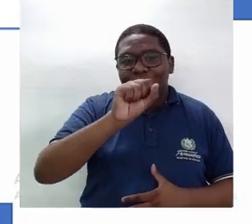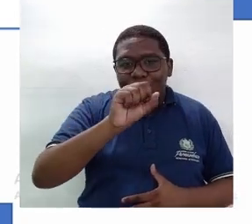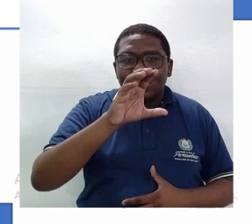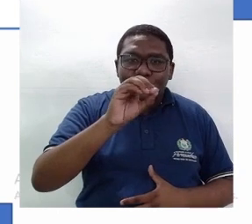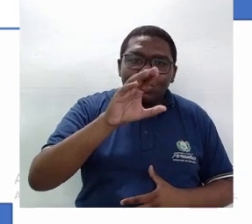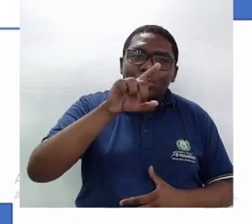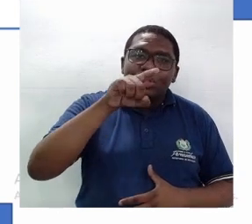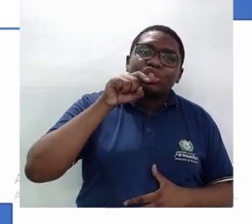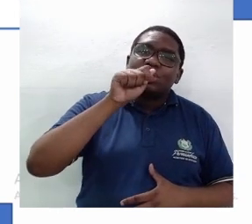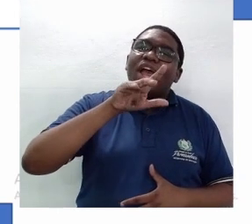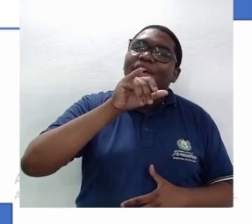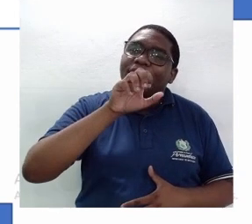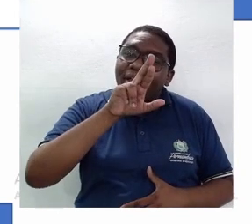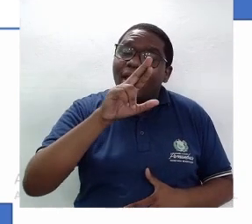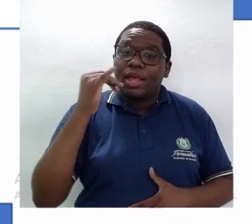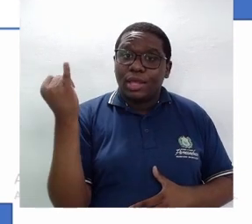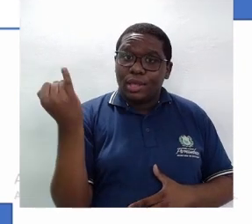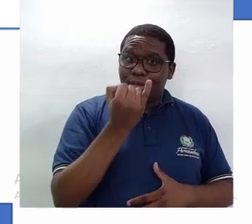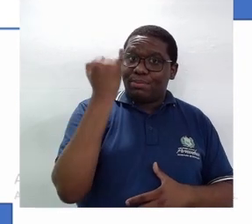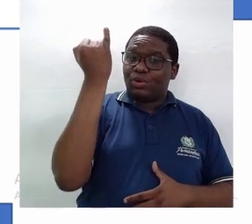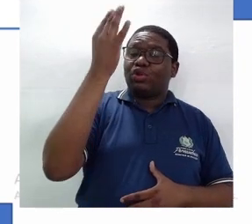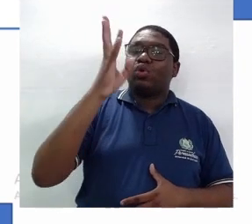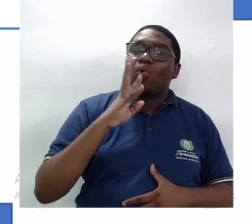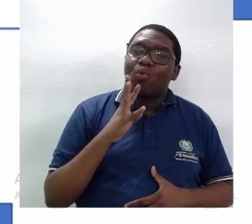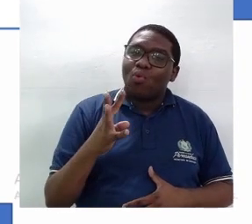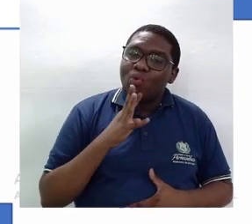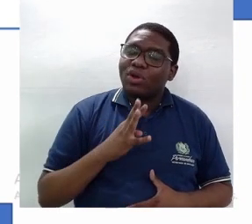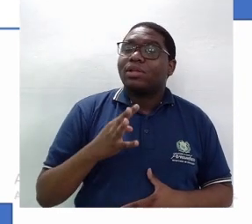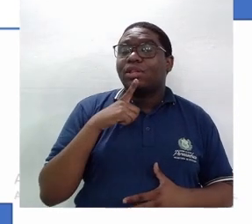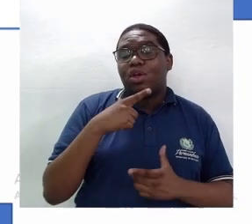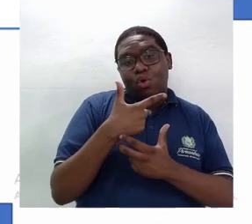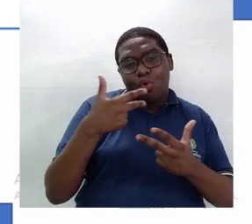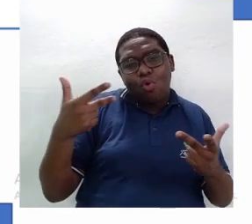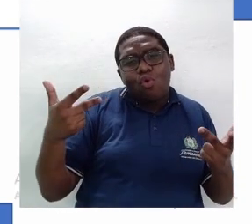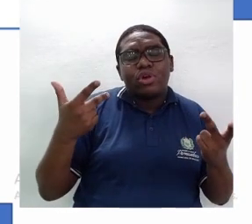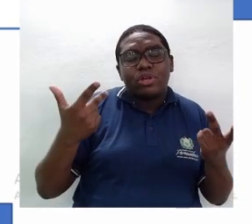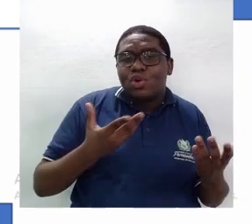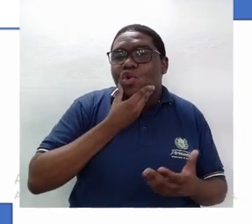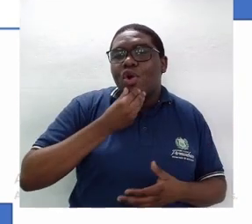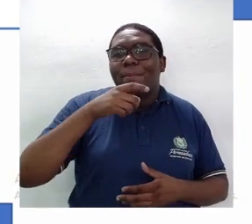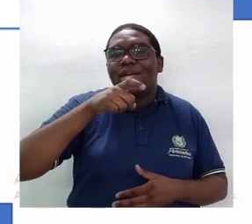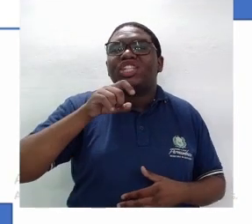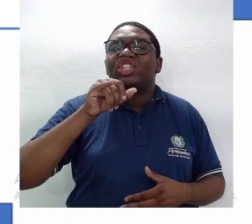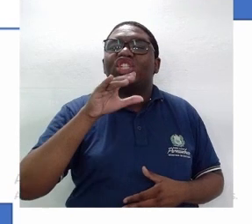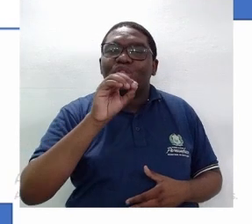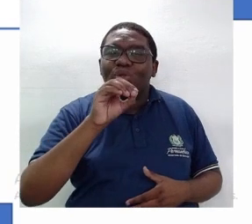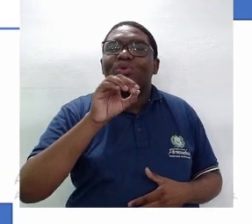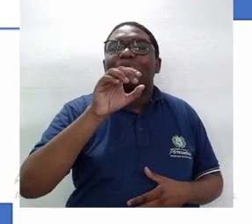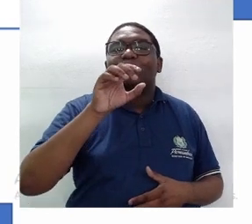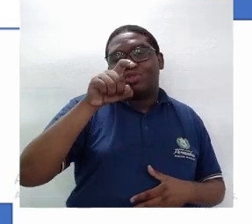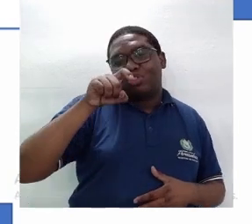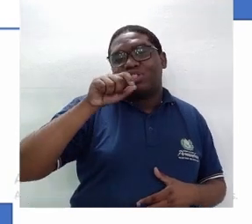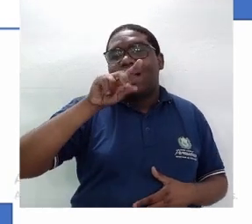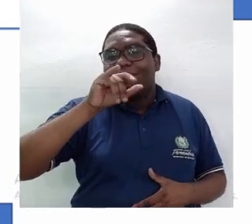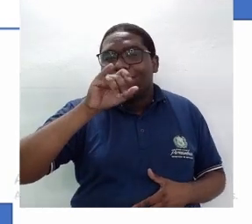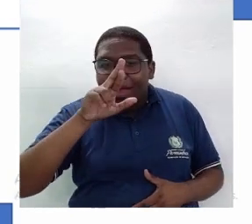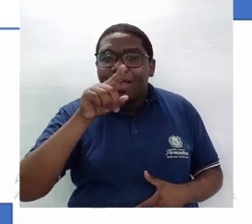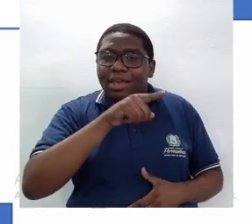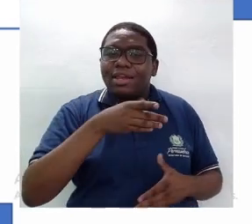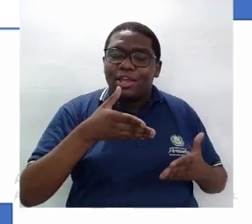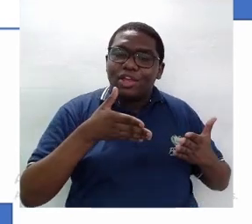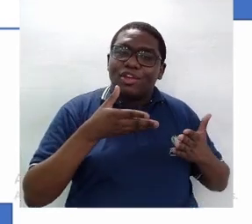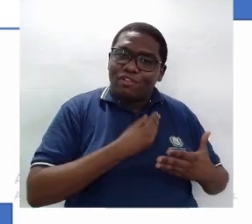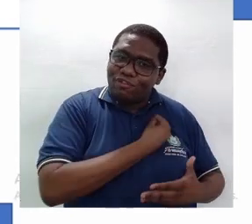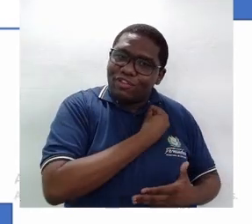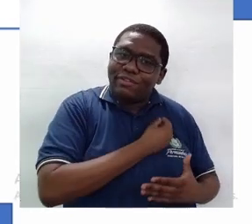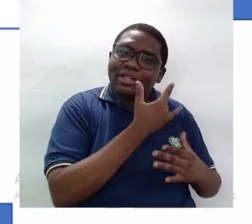importante conhecê-lo. E aqui nós temos alguns pontos sobre ele. Chico Xavier vivia em Uberaba, Minas Gerais, e trabalhou